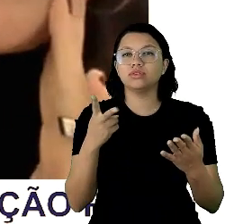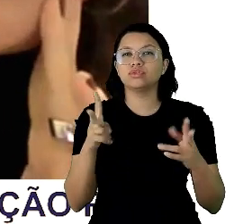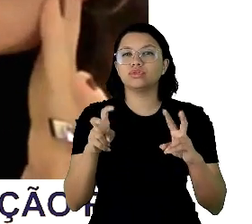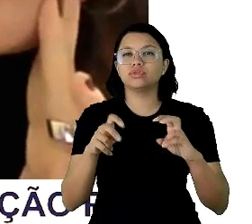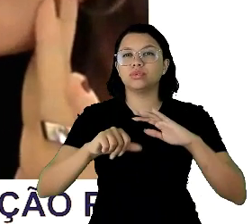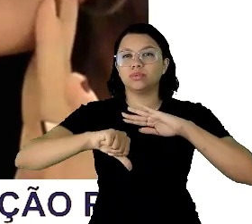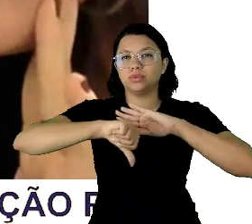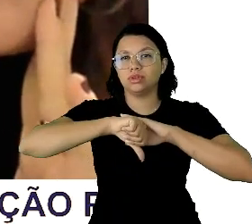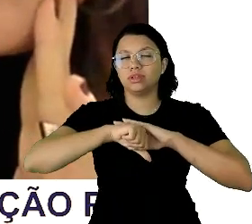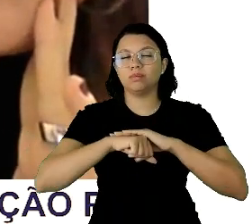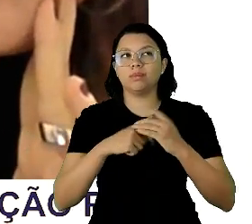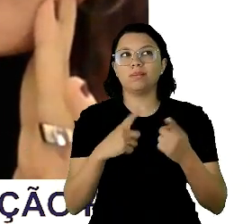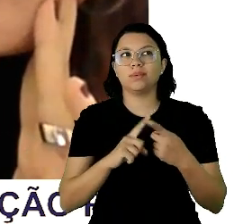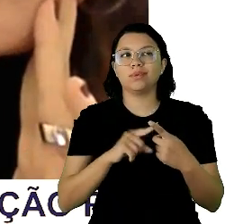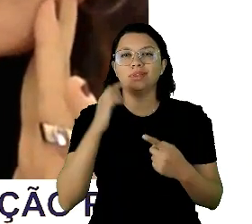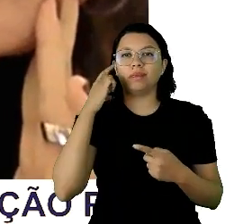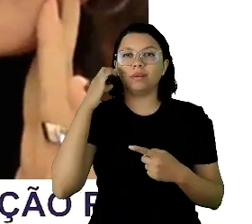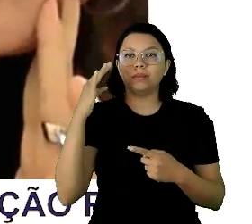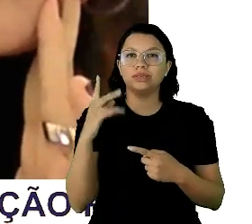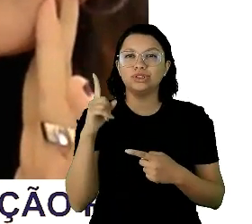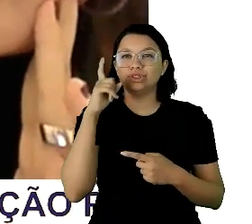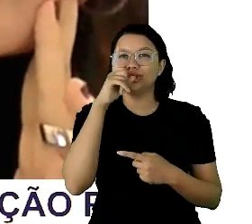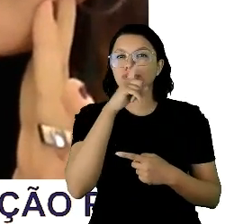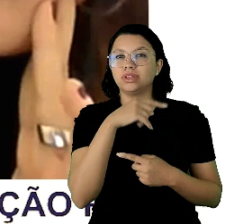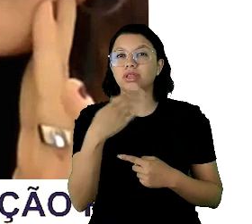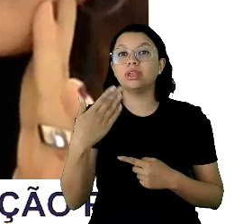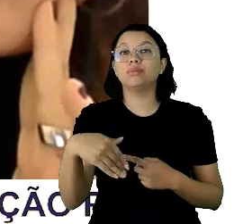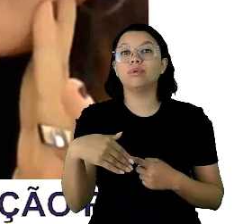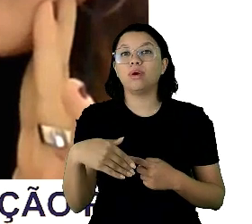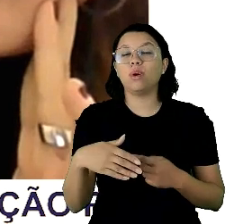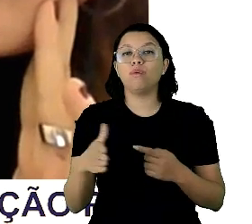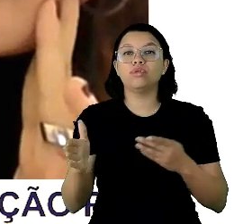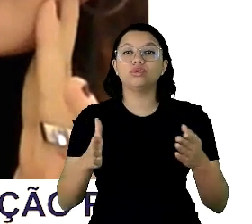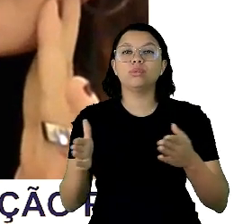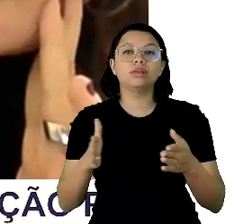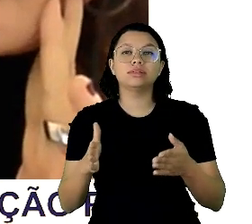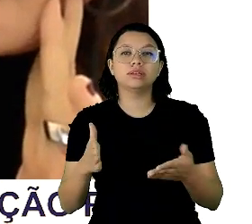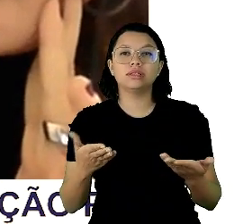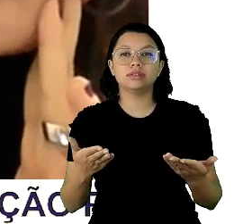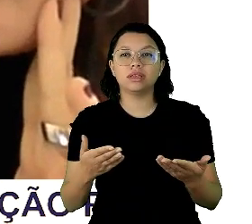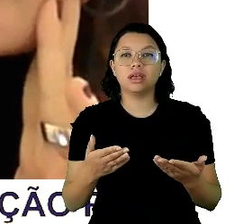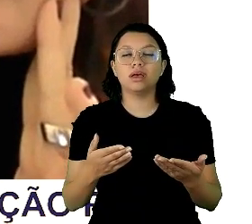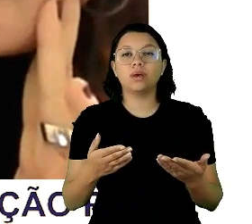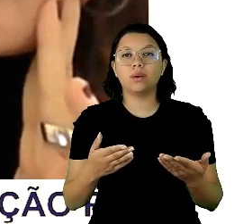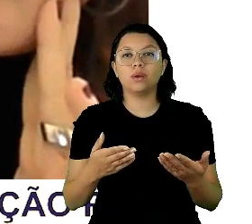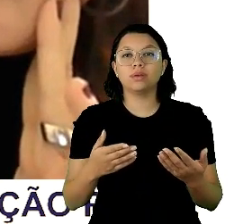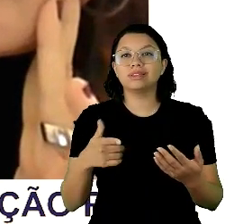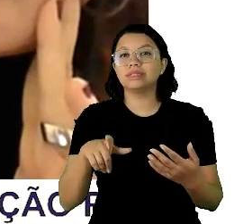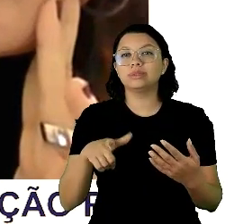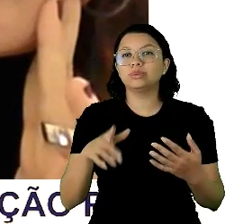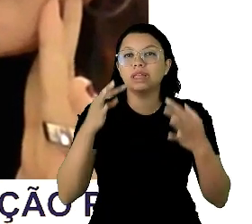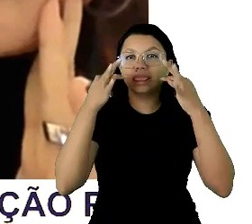casos, geralmente. Numa situação, ela complementa, sem testemunhas ou imagem?